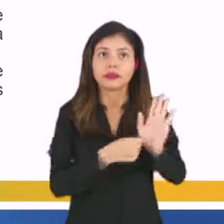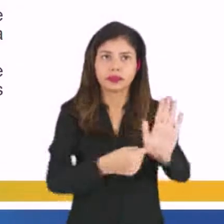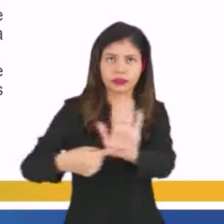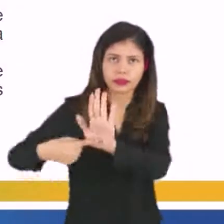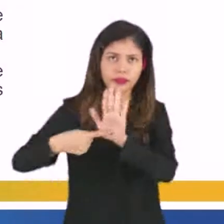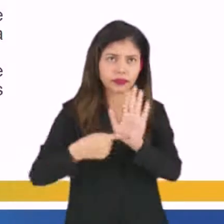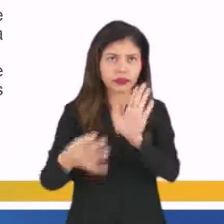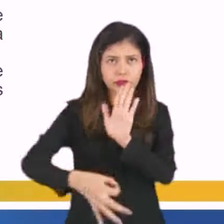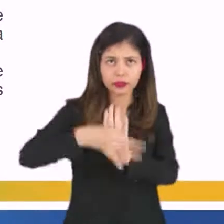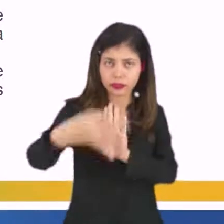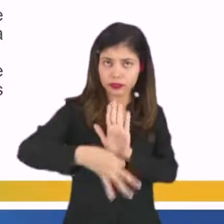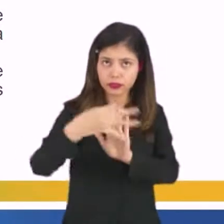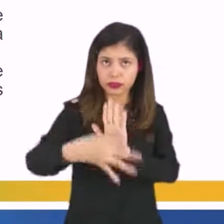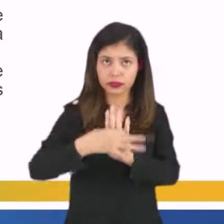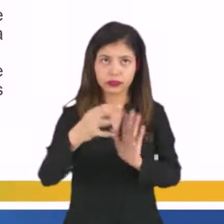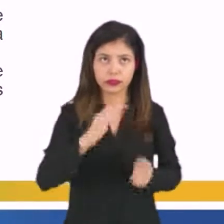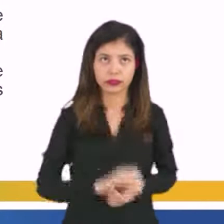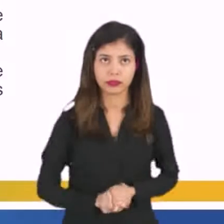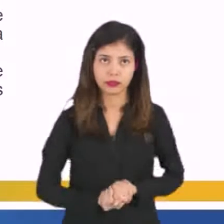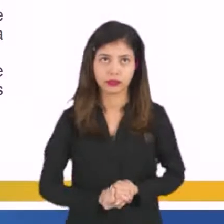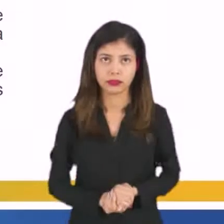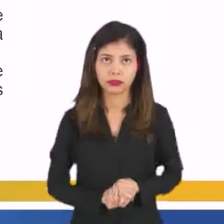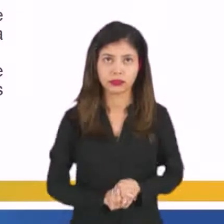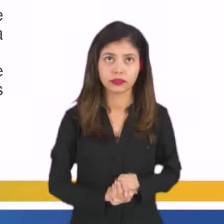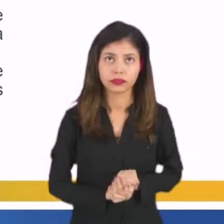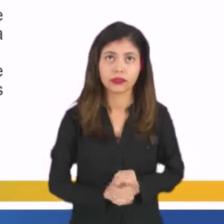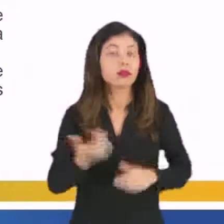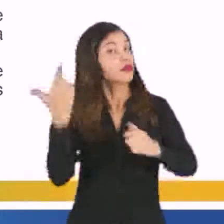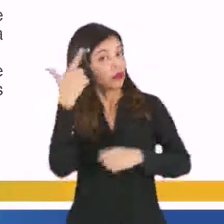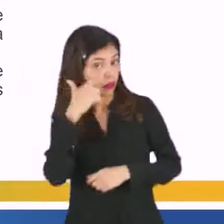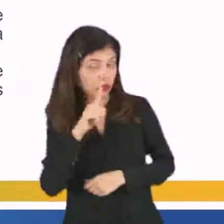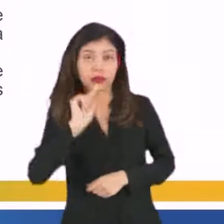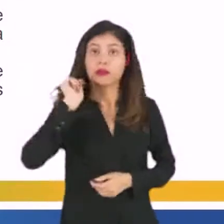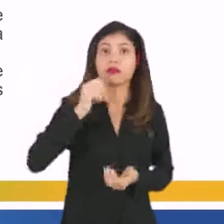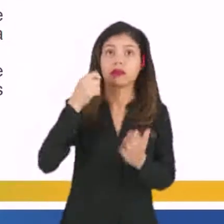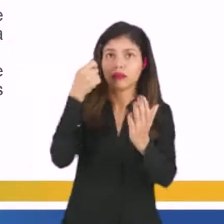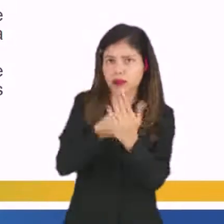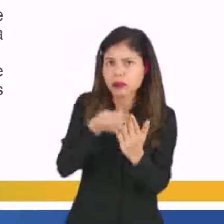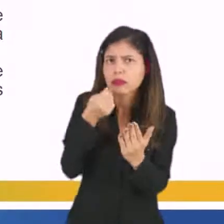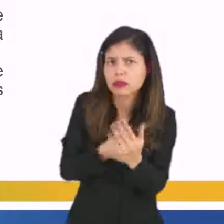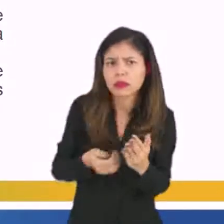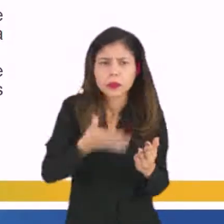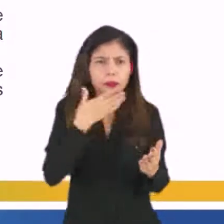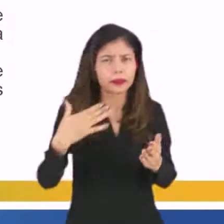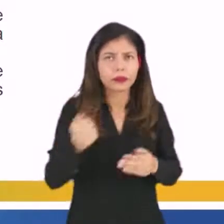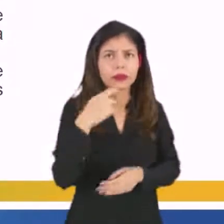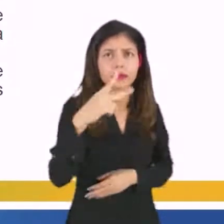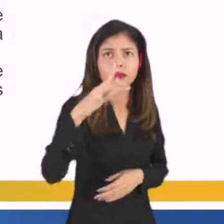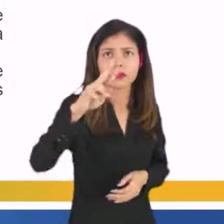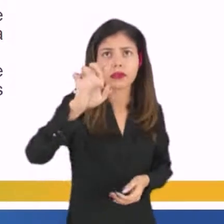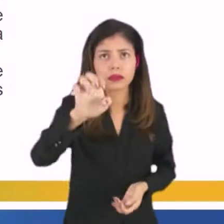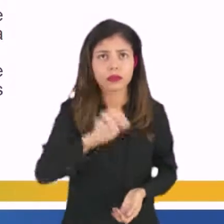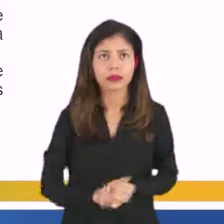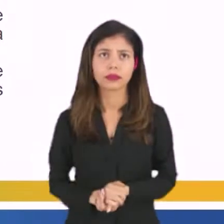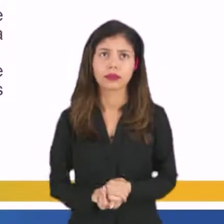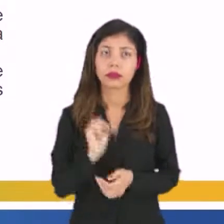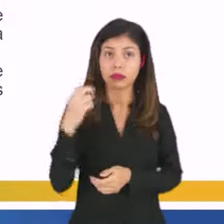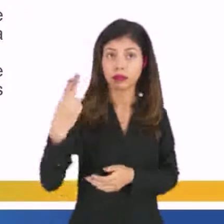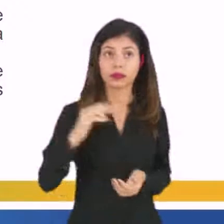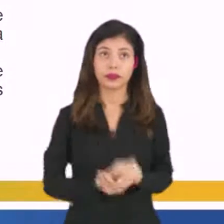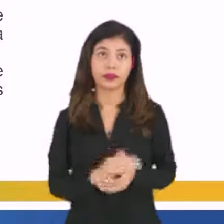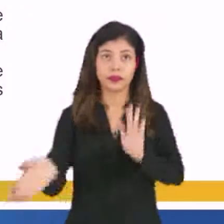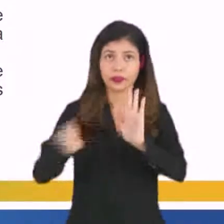vez, exige a apresentação de argumentos para que você consiga sustentar a sua tese,